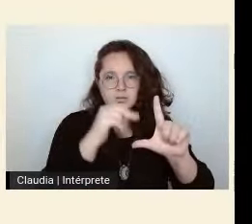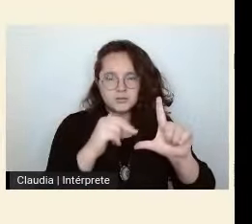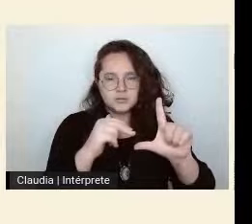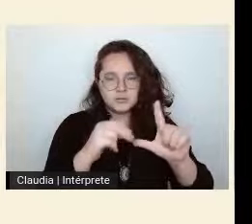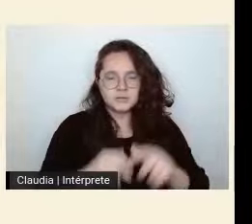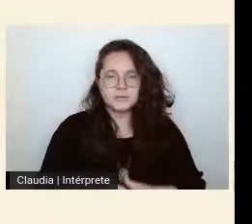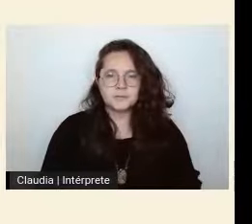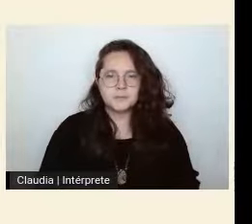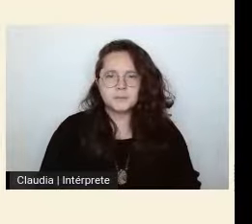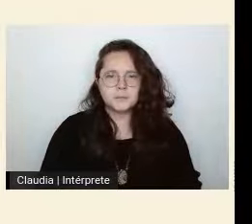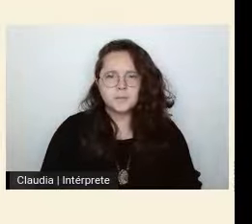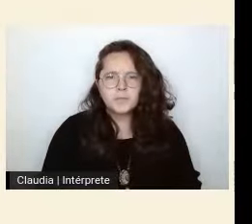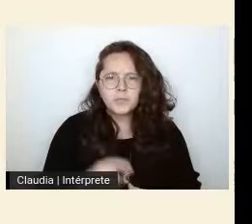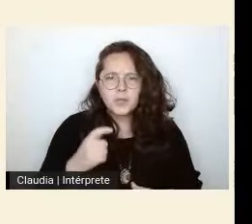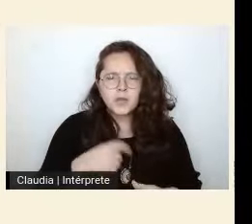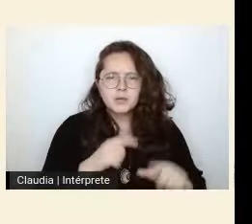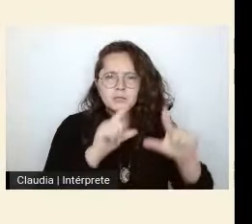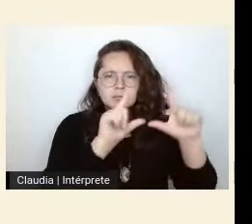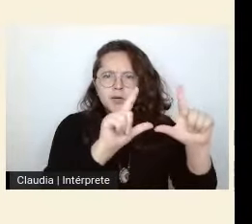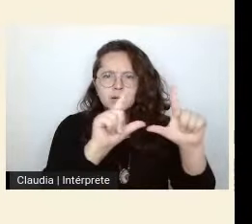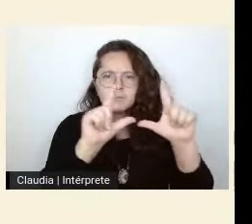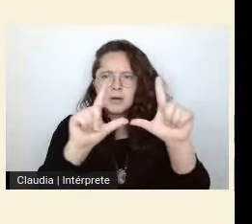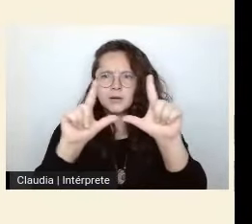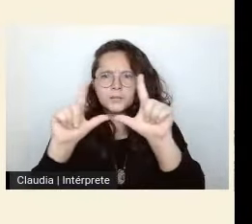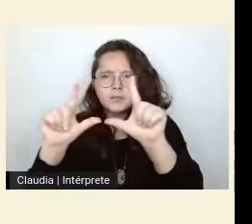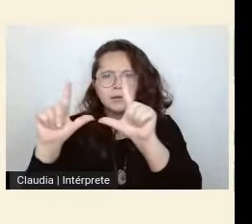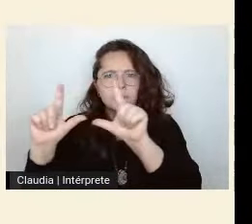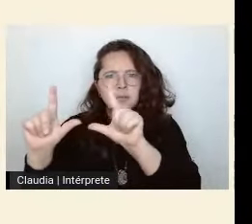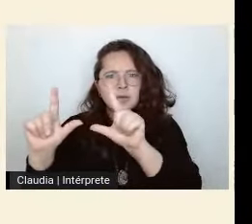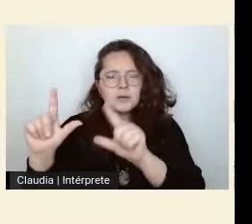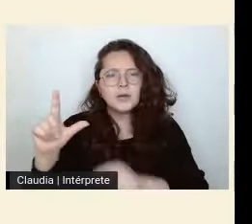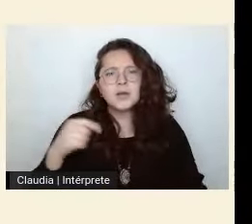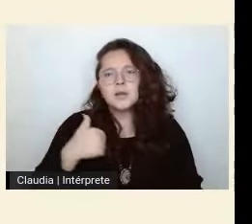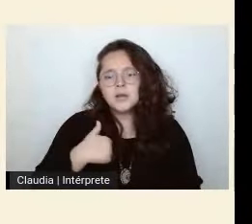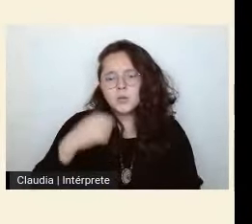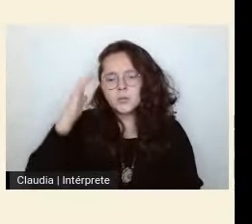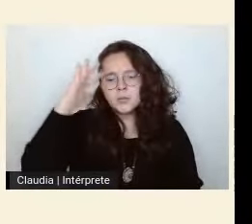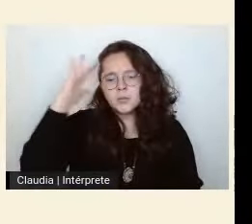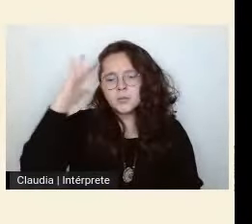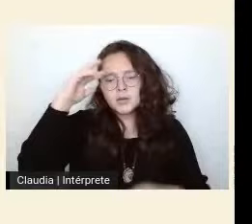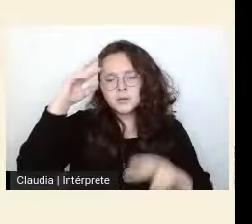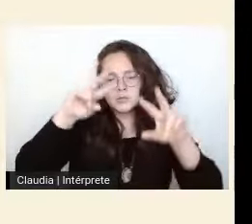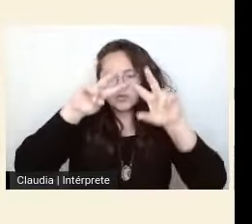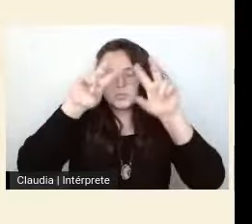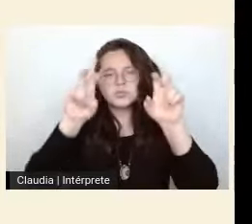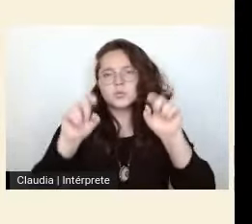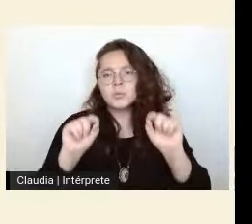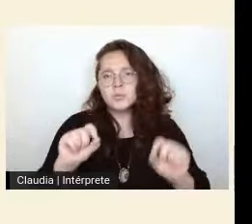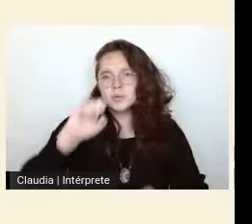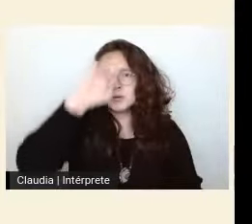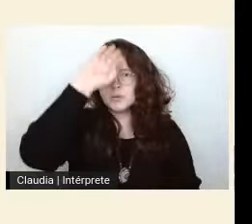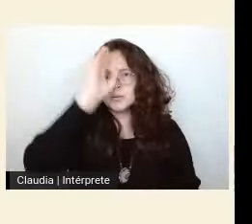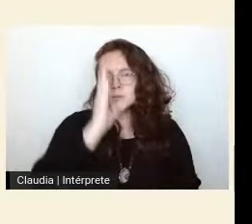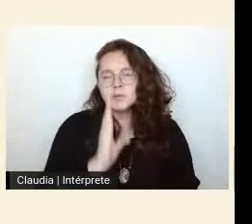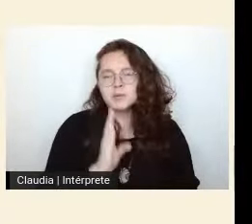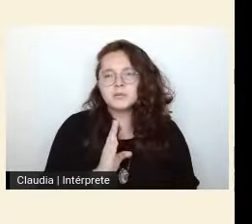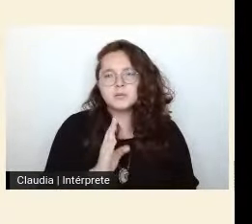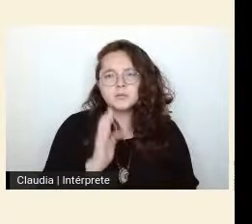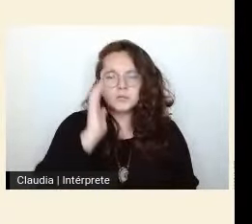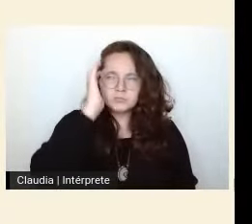Um conjunto das imagens que ensaiam uma interpretação do Brasil. Pensamento impresso e